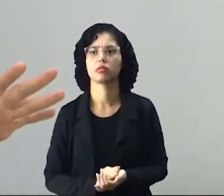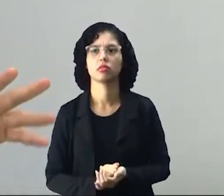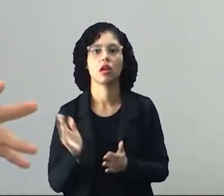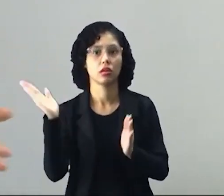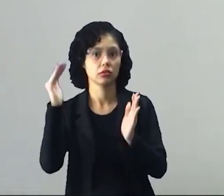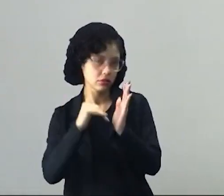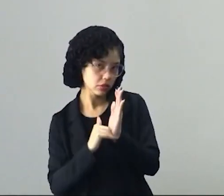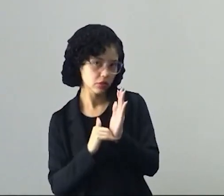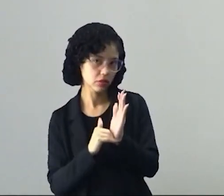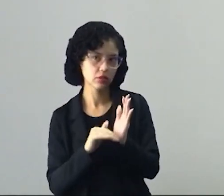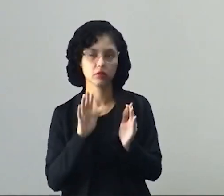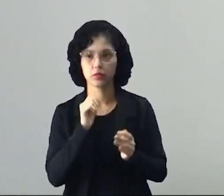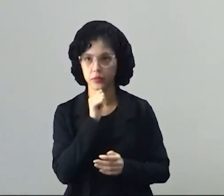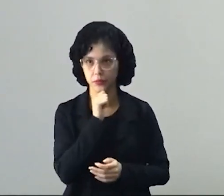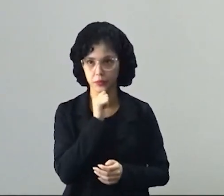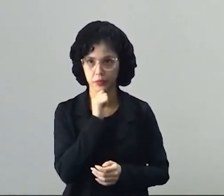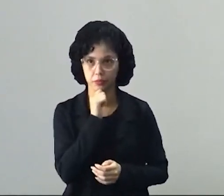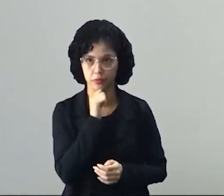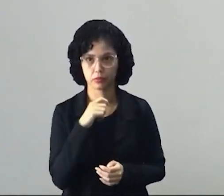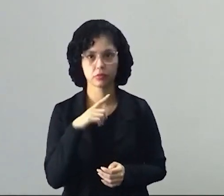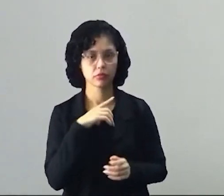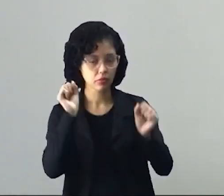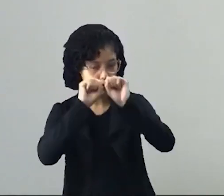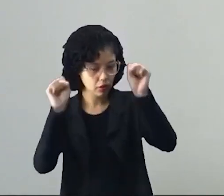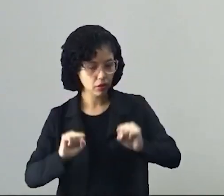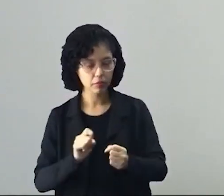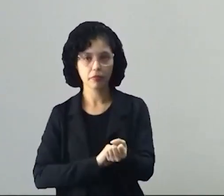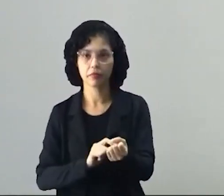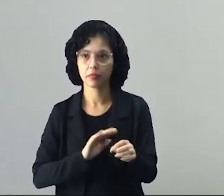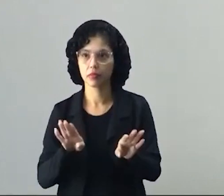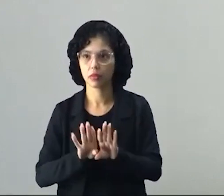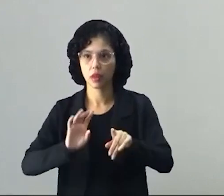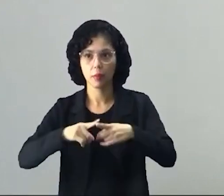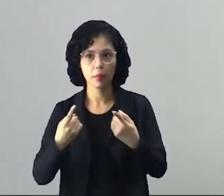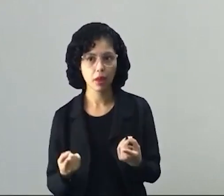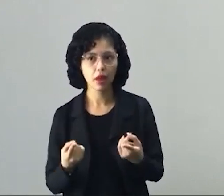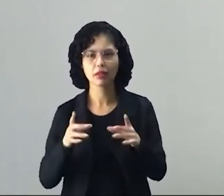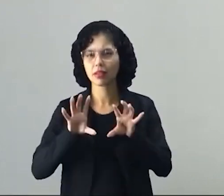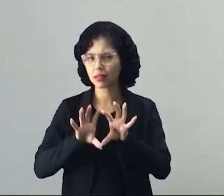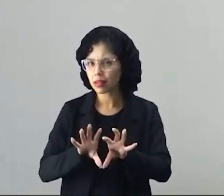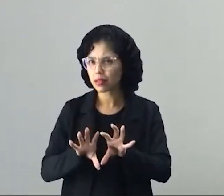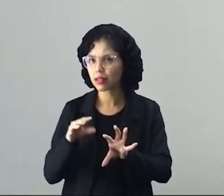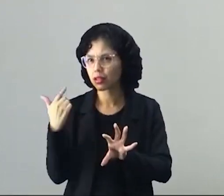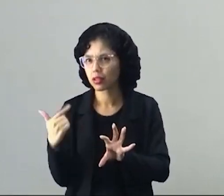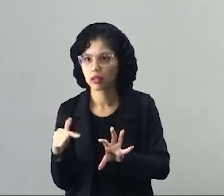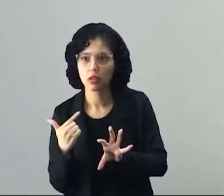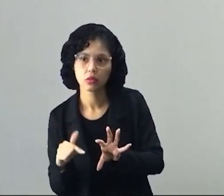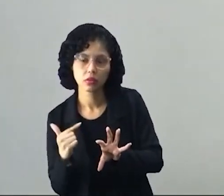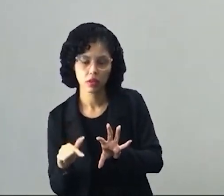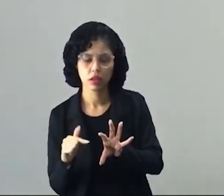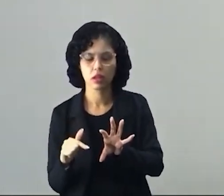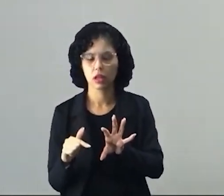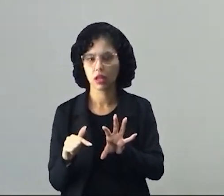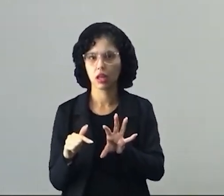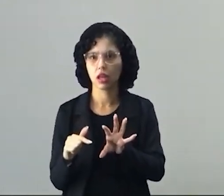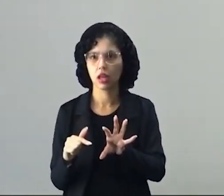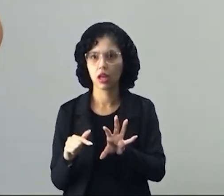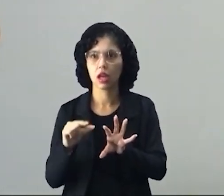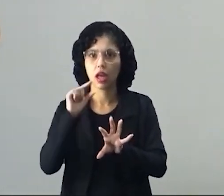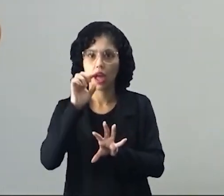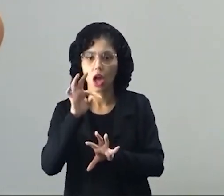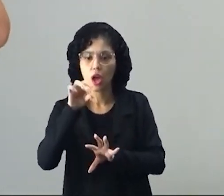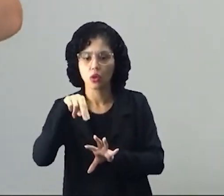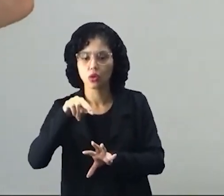os artrópodes lá, os artrópodes eles têm sistema nervoso, mas de certa forma ele não tem essa questão da